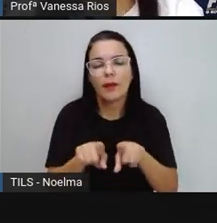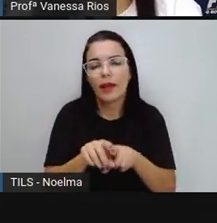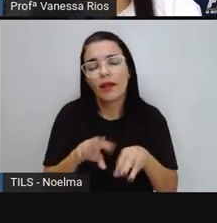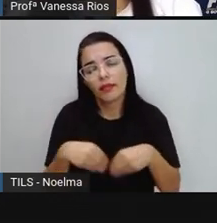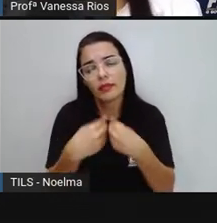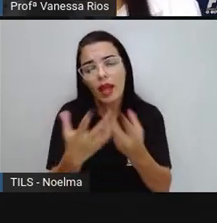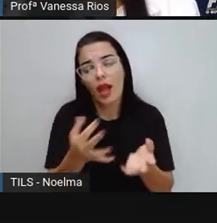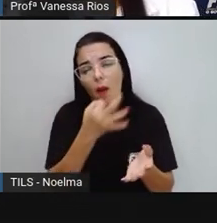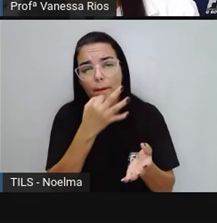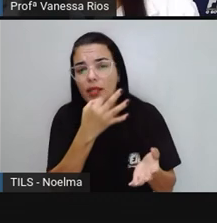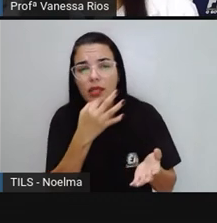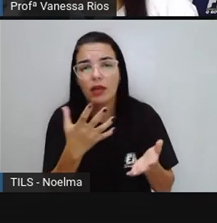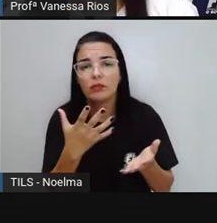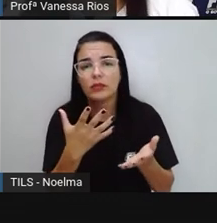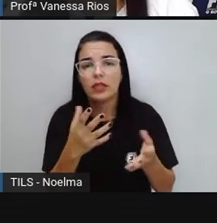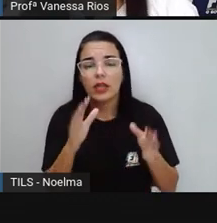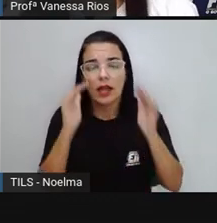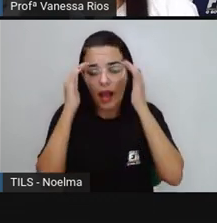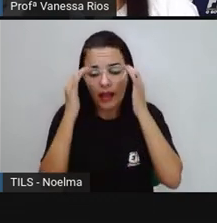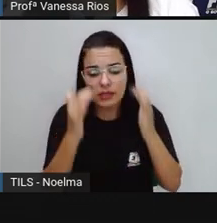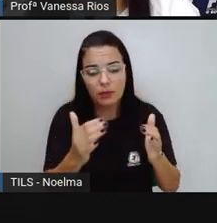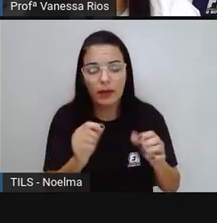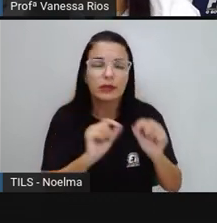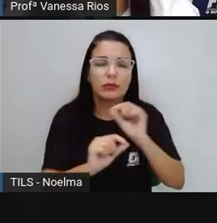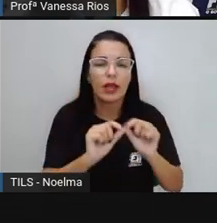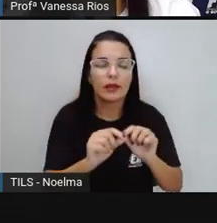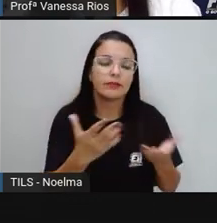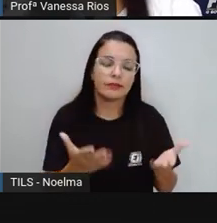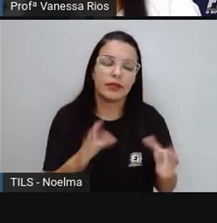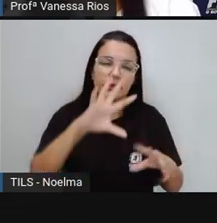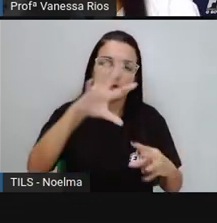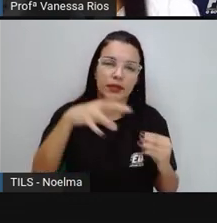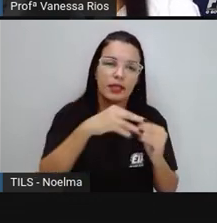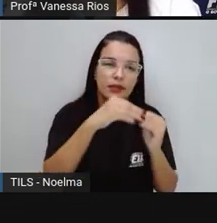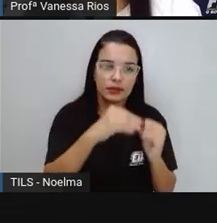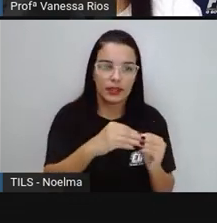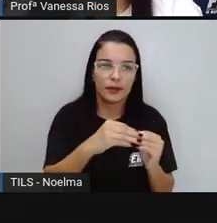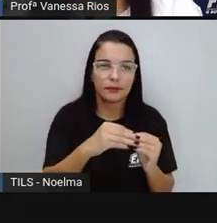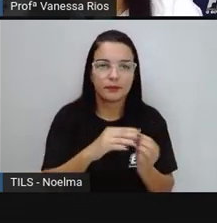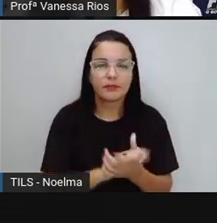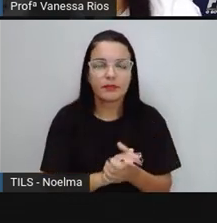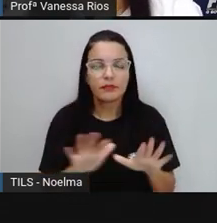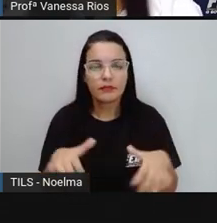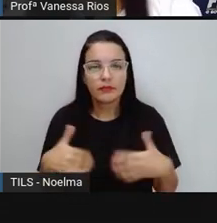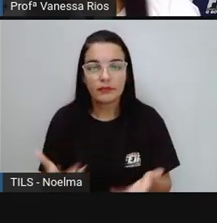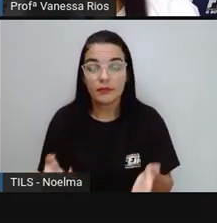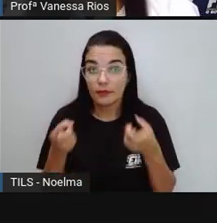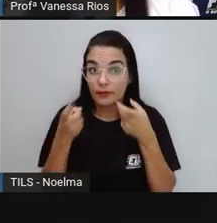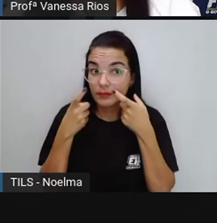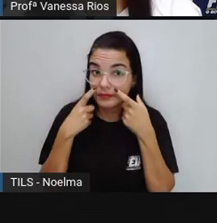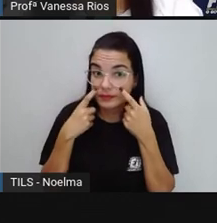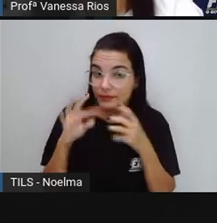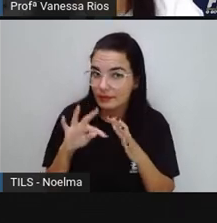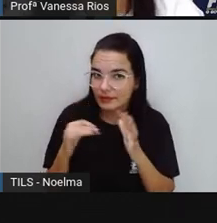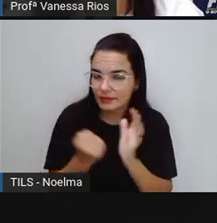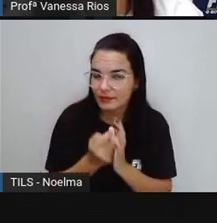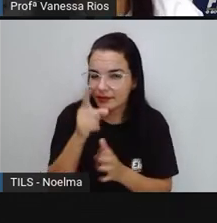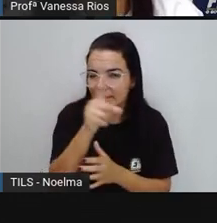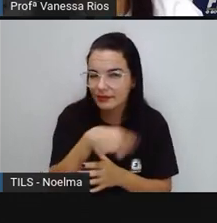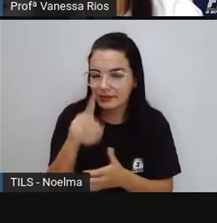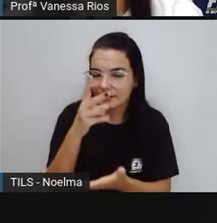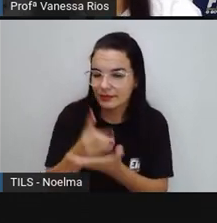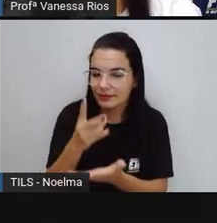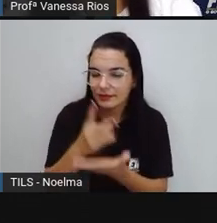a respeito dessa obra que está sendo resenhada. Então, observando tudo isso, dei continuidade agora com